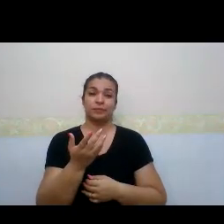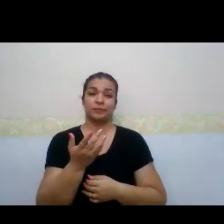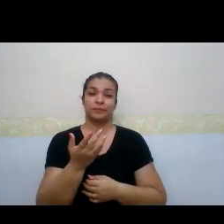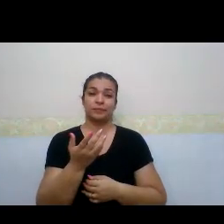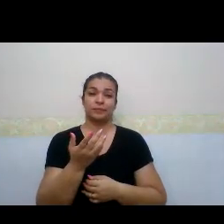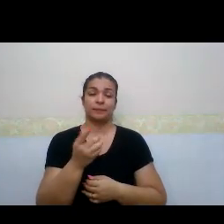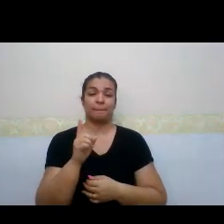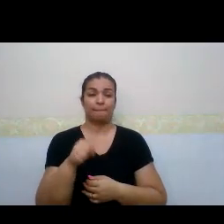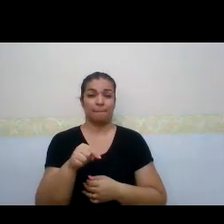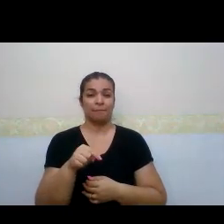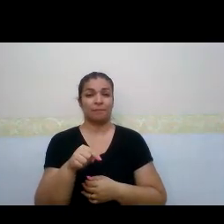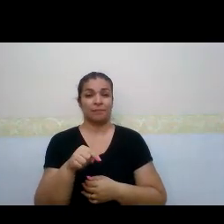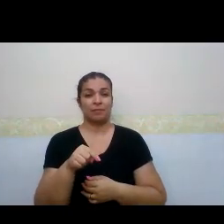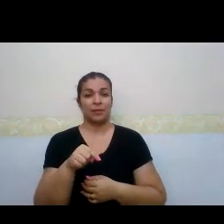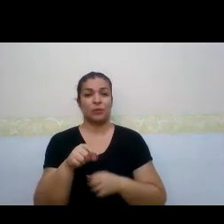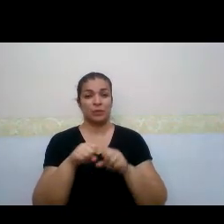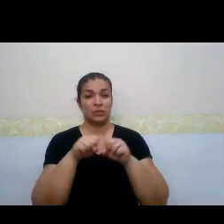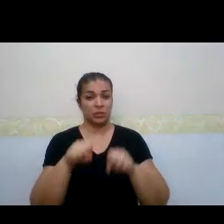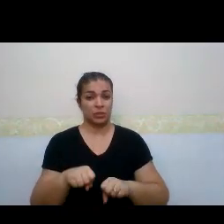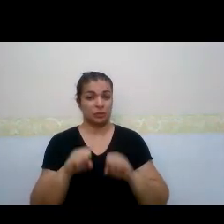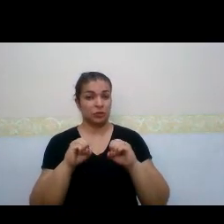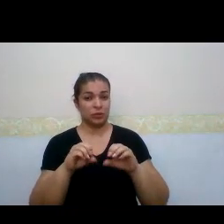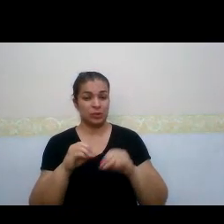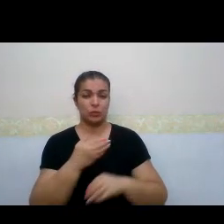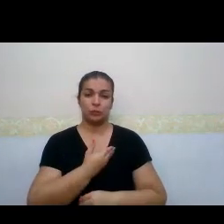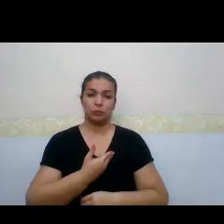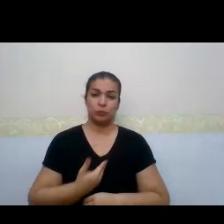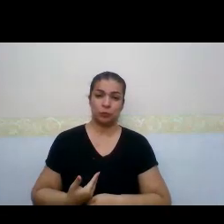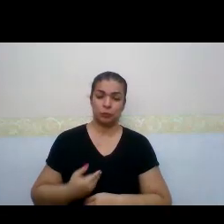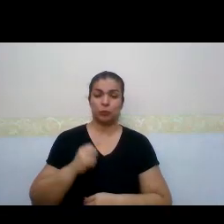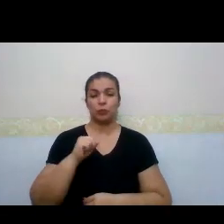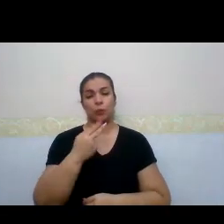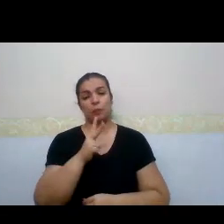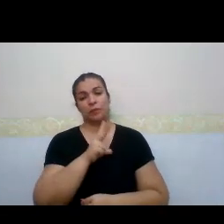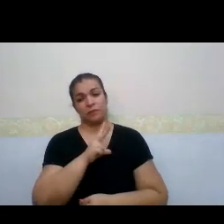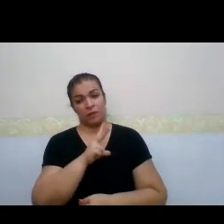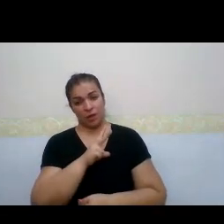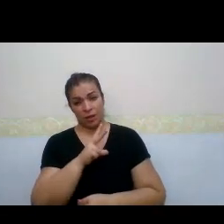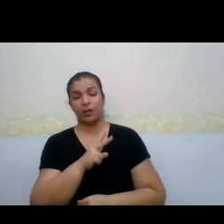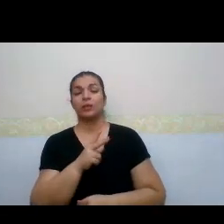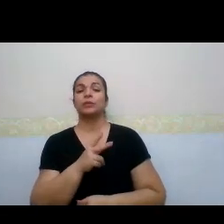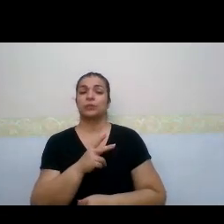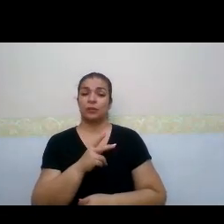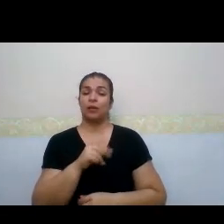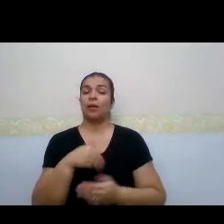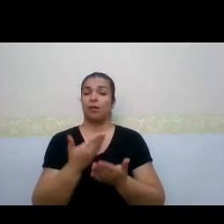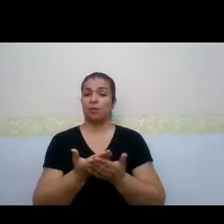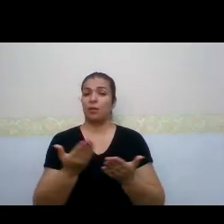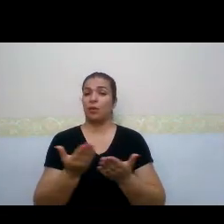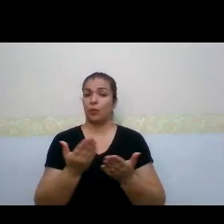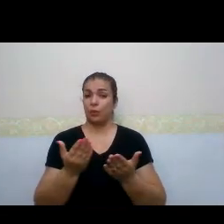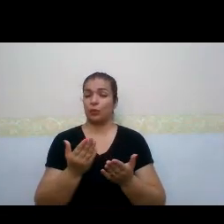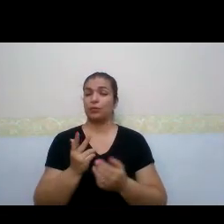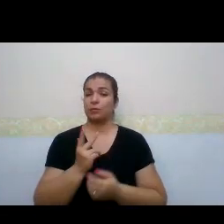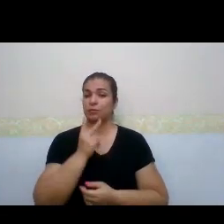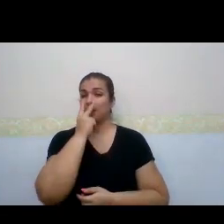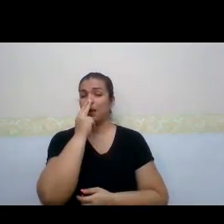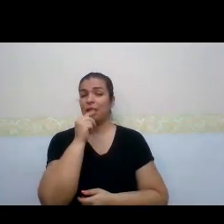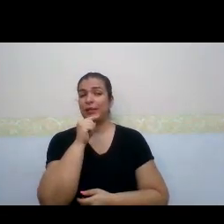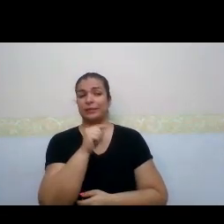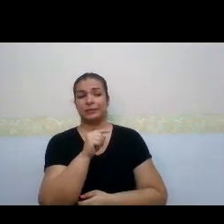da rede de ensino pública ou privada, é considerado ainda como uma forma